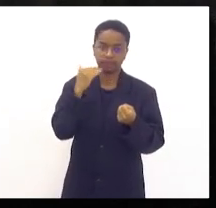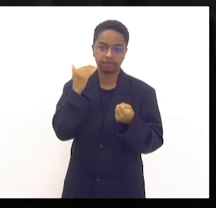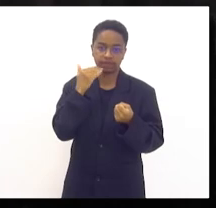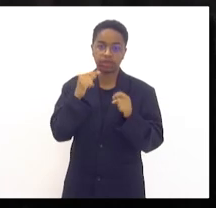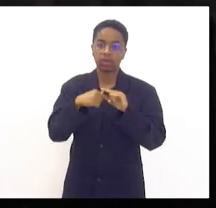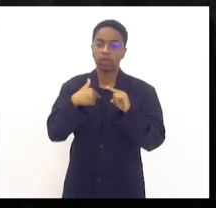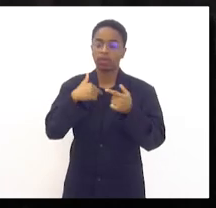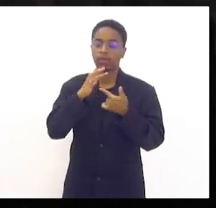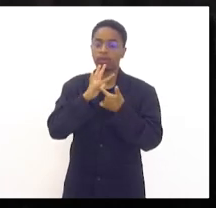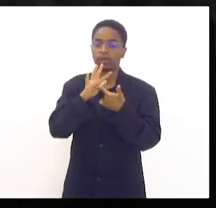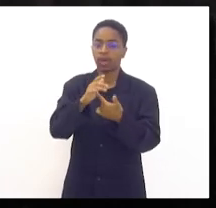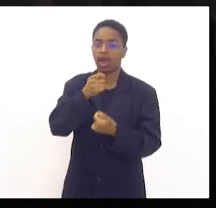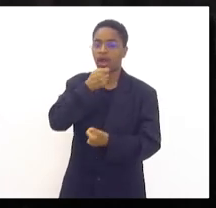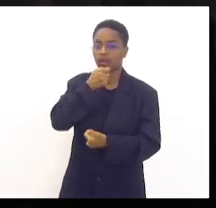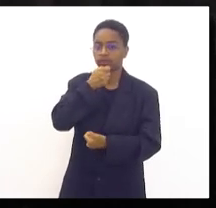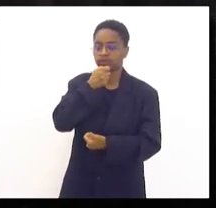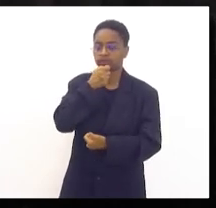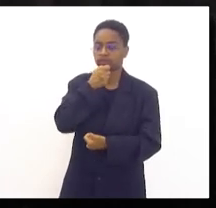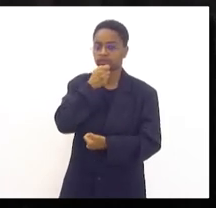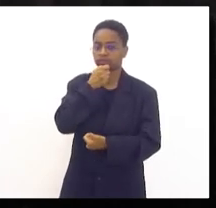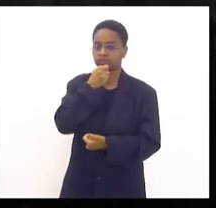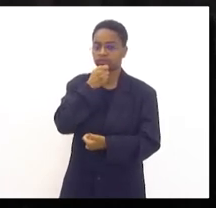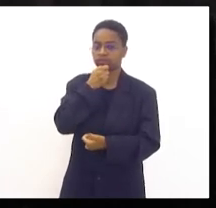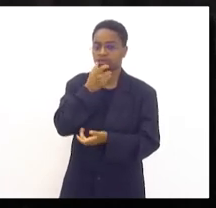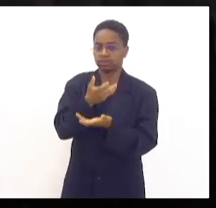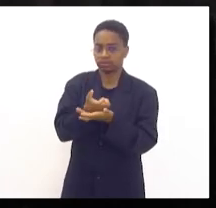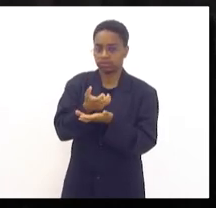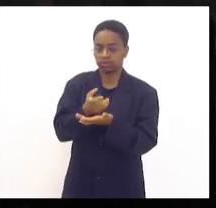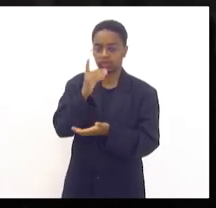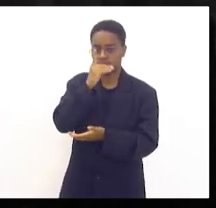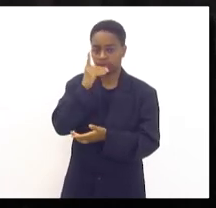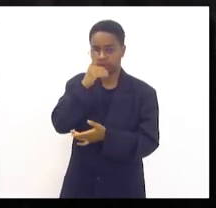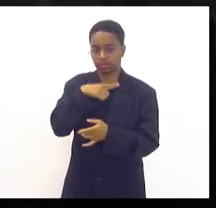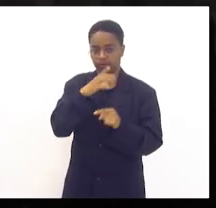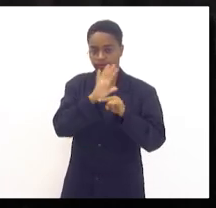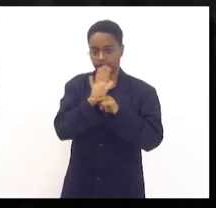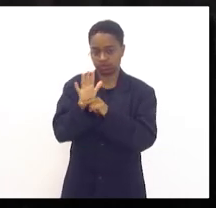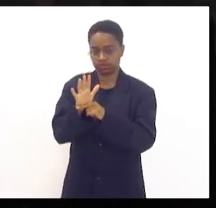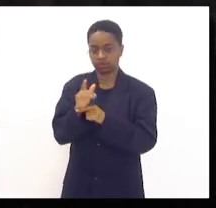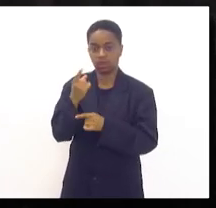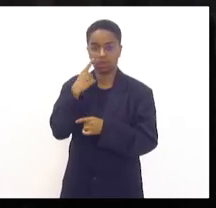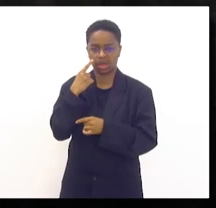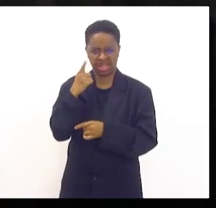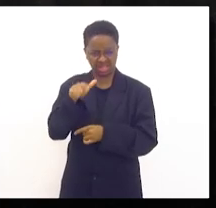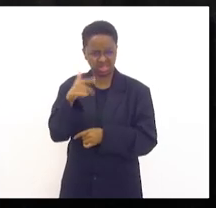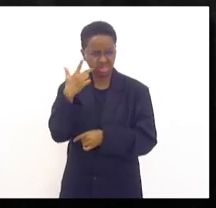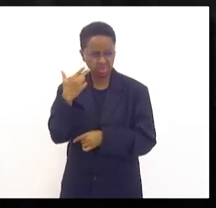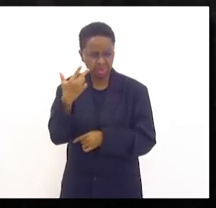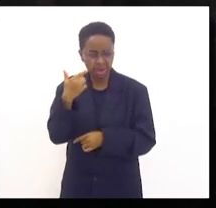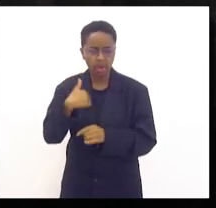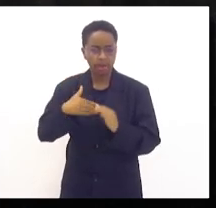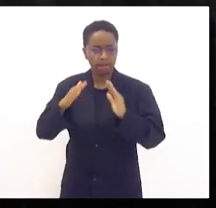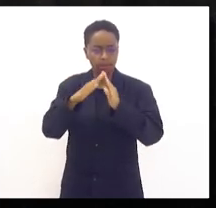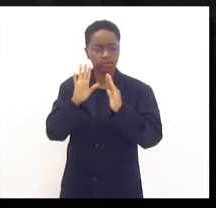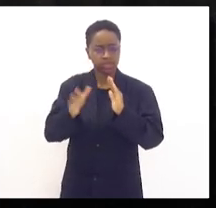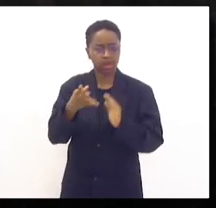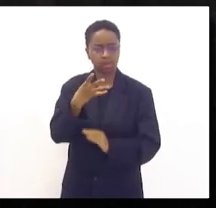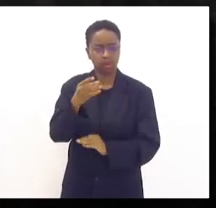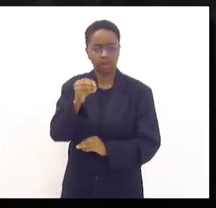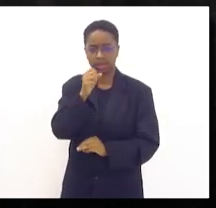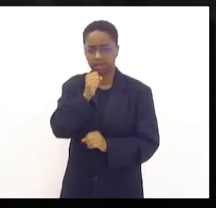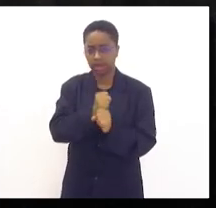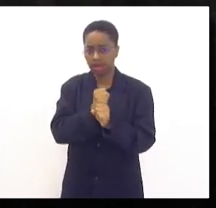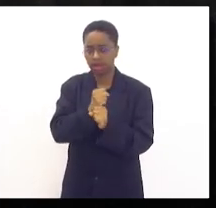aqui, esse áudio aqui foi de domingo, um vídeo. Eu quero saber se isso é normal. Eu moro há 40 anos em Nilópolis e eu nunca